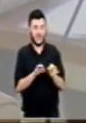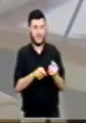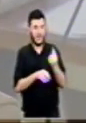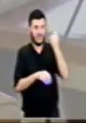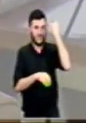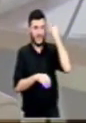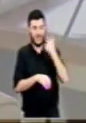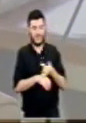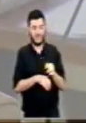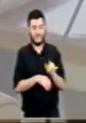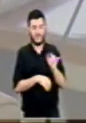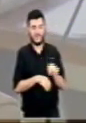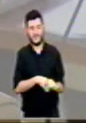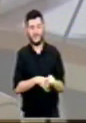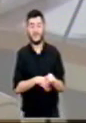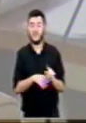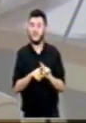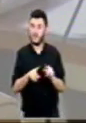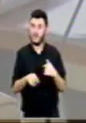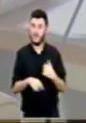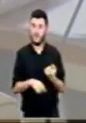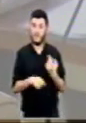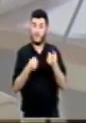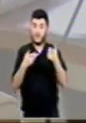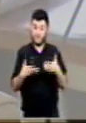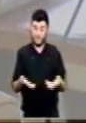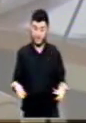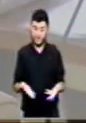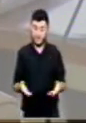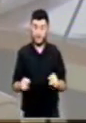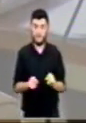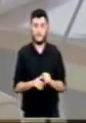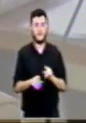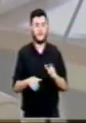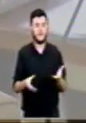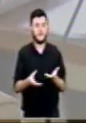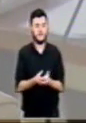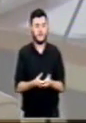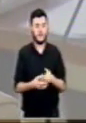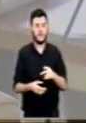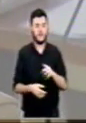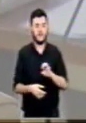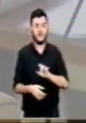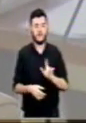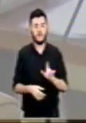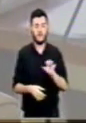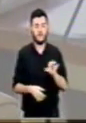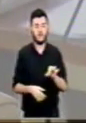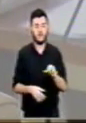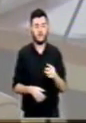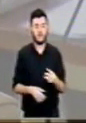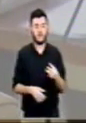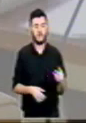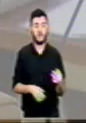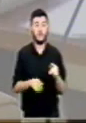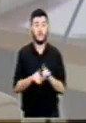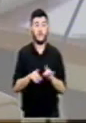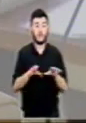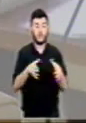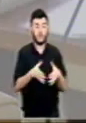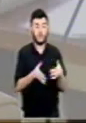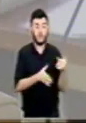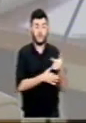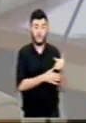caso presente. Na ação penal 933, em sede de questão de ordem, também perante a segunda turma,